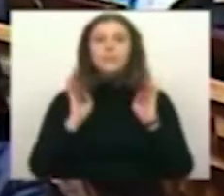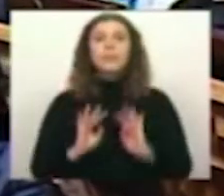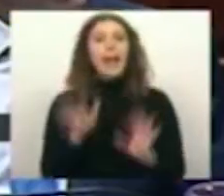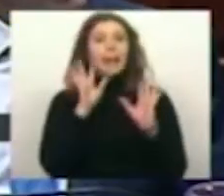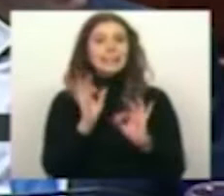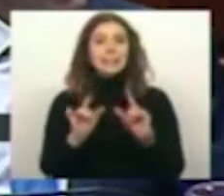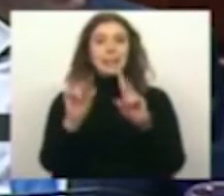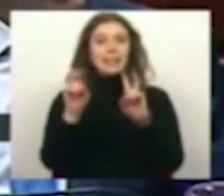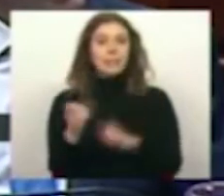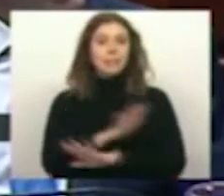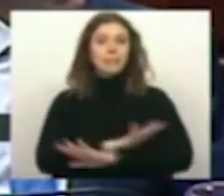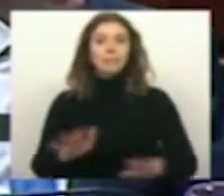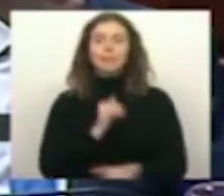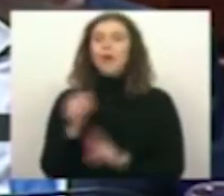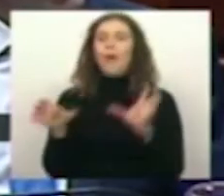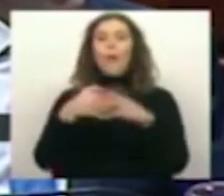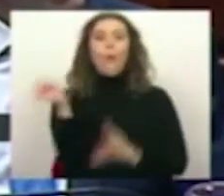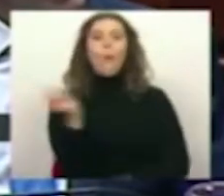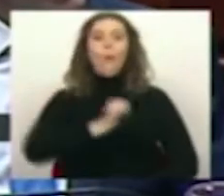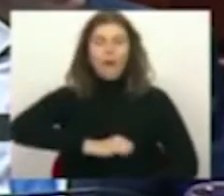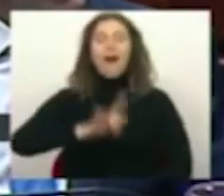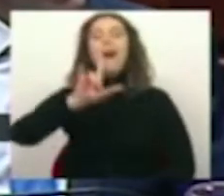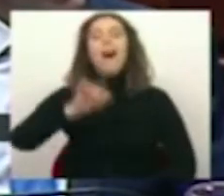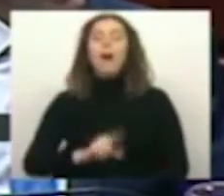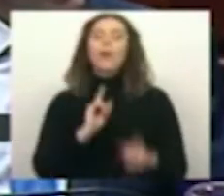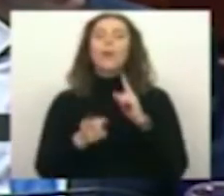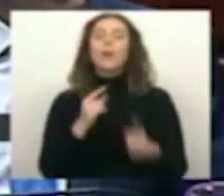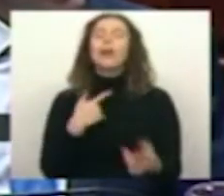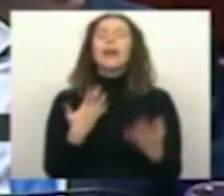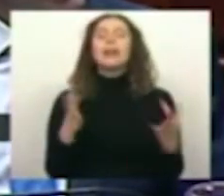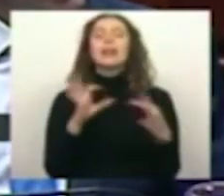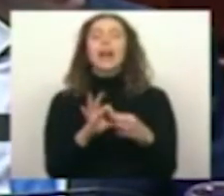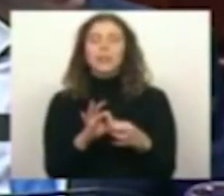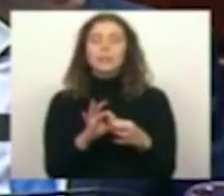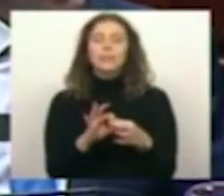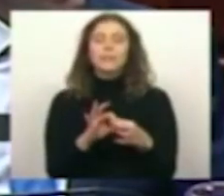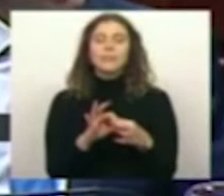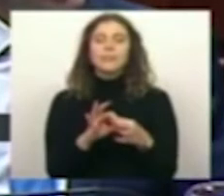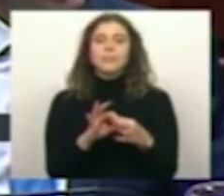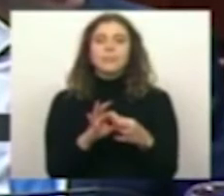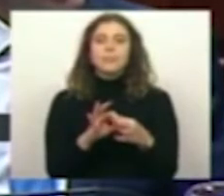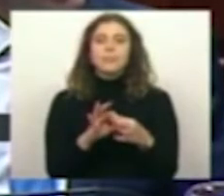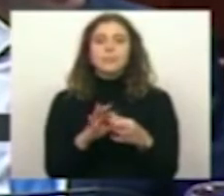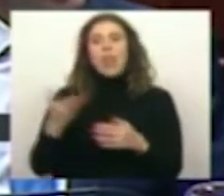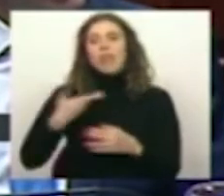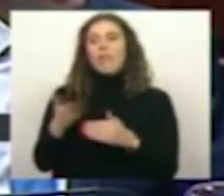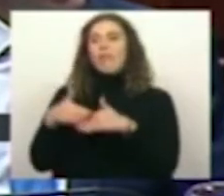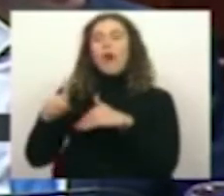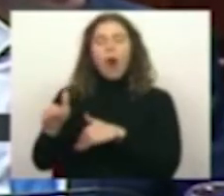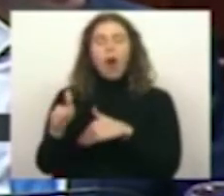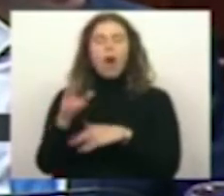Assim como deixou de ser tema da oposição, também a questão relativa ao déficit